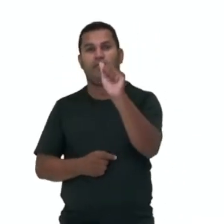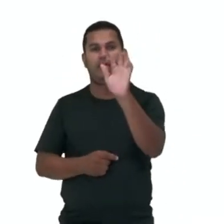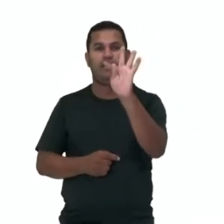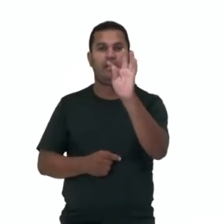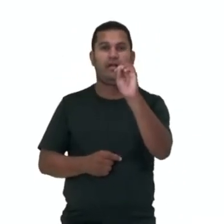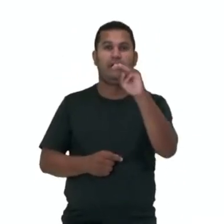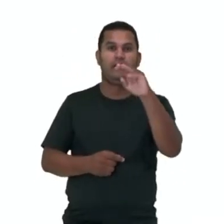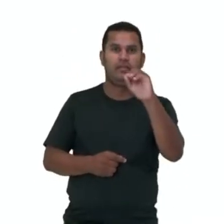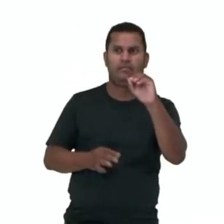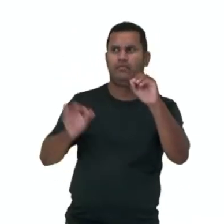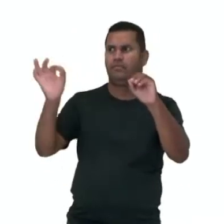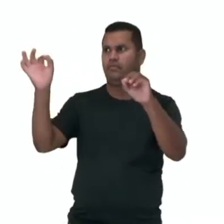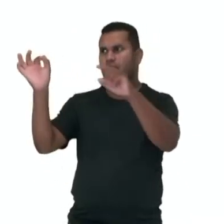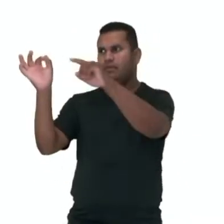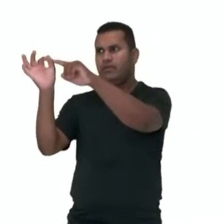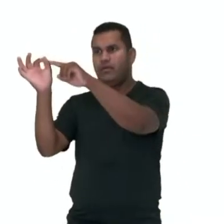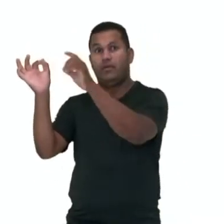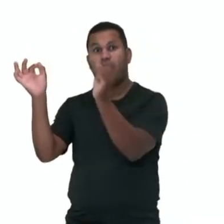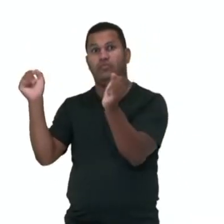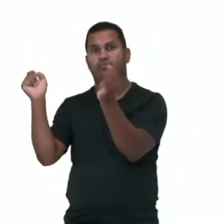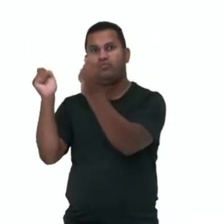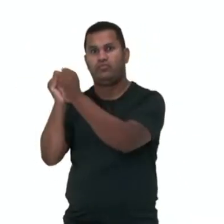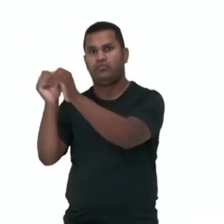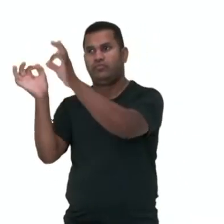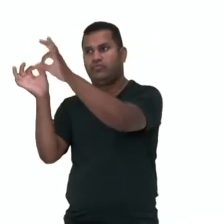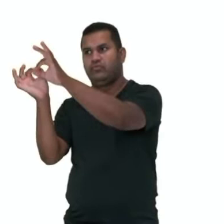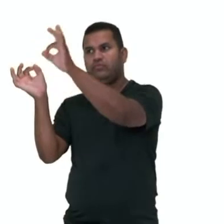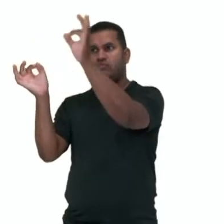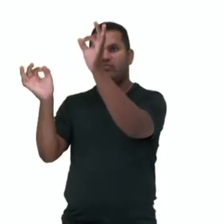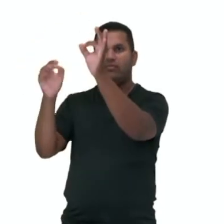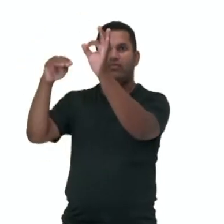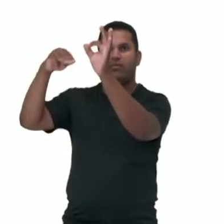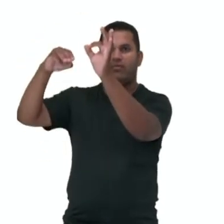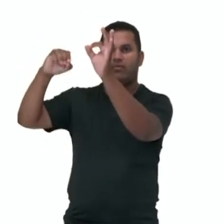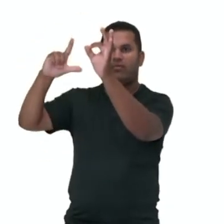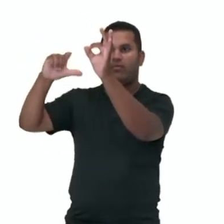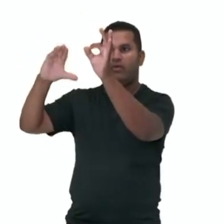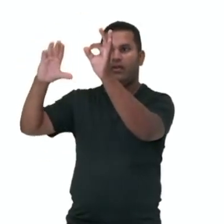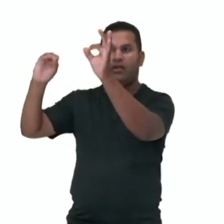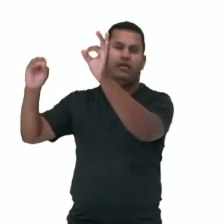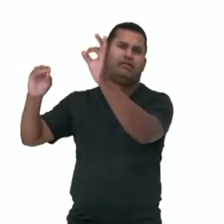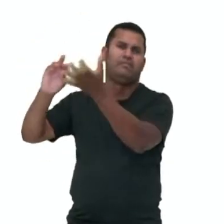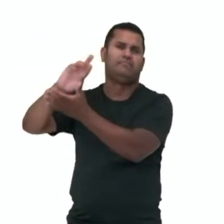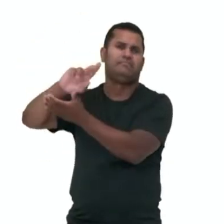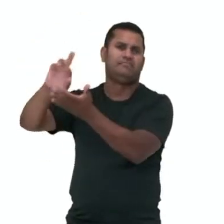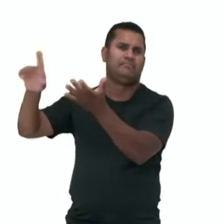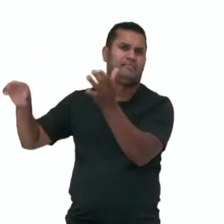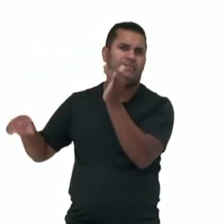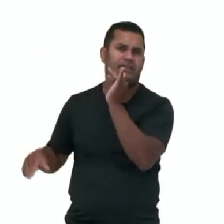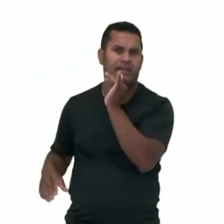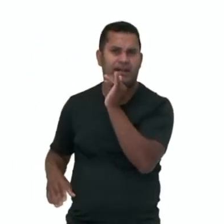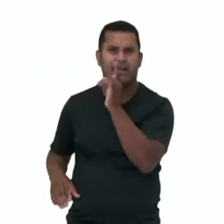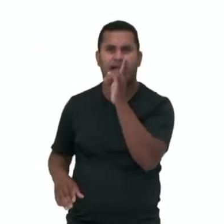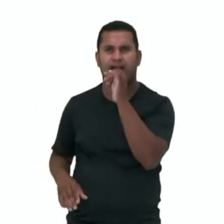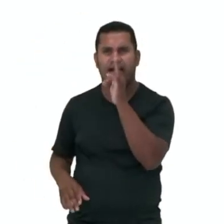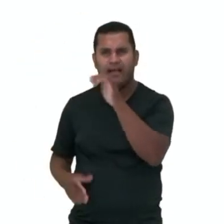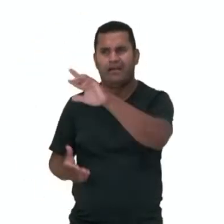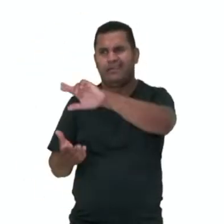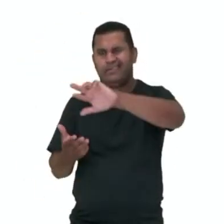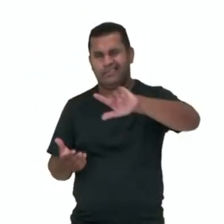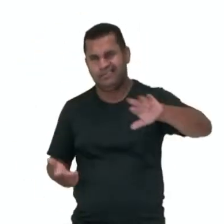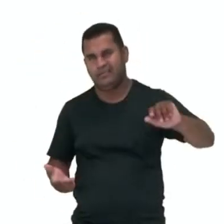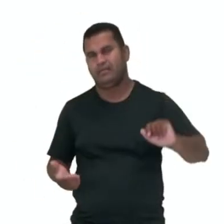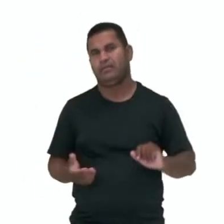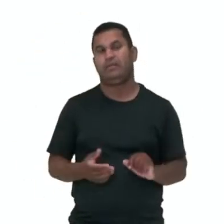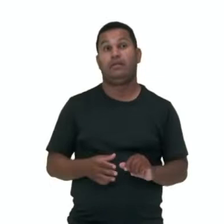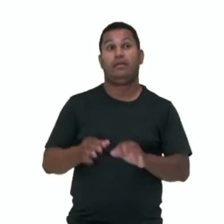conjunto de átomos forma uma molécula. Por exemplo, molécula de água, molécula de glicose. Várias